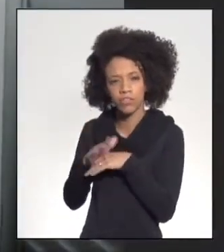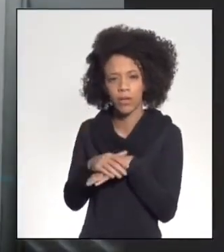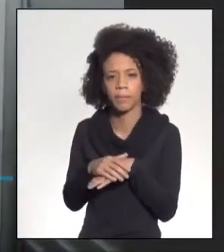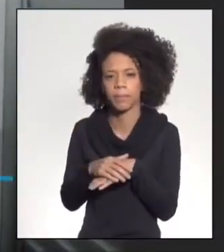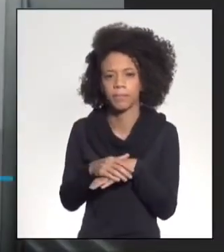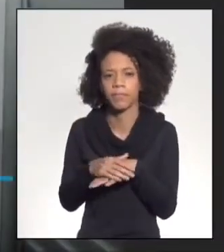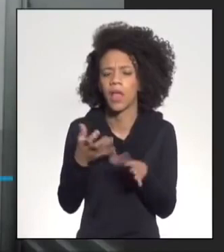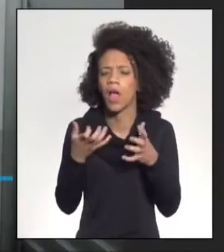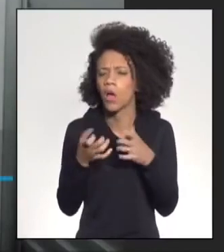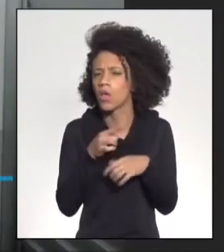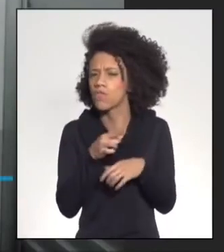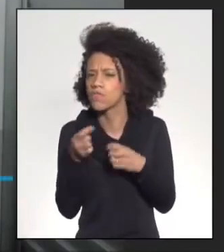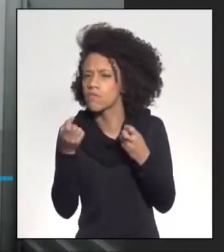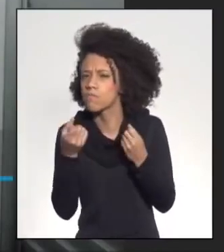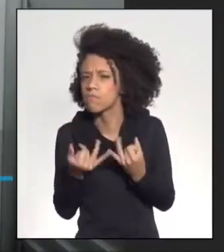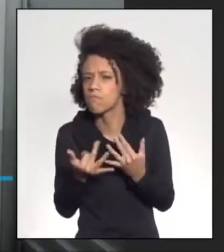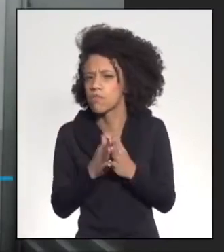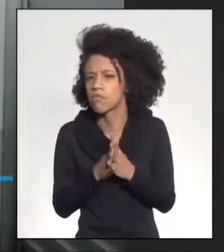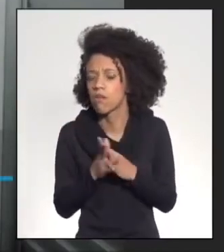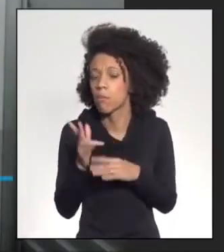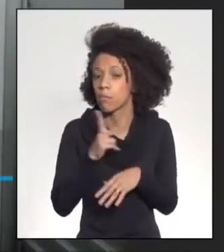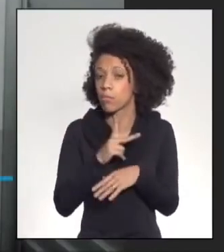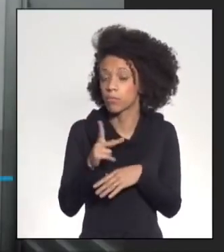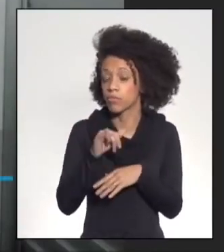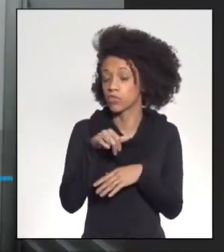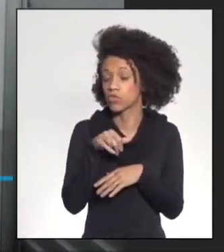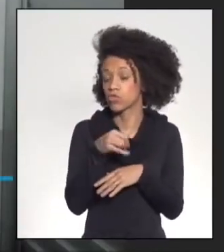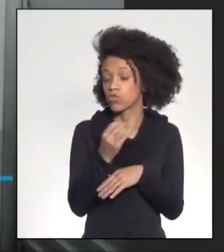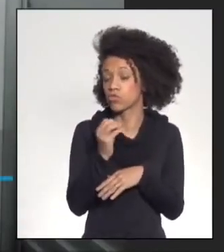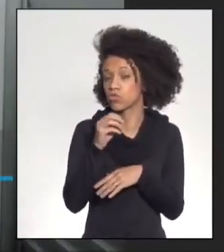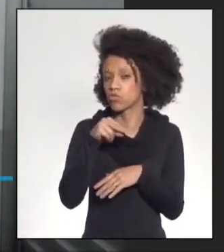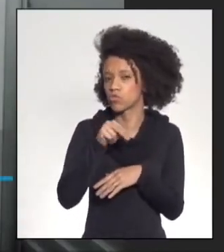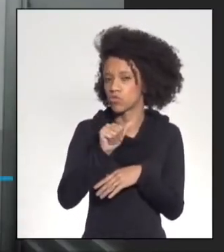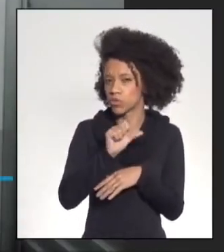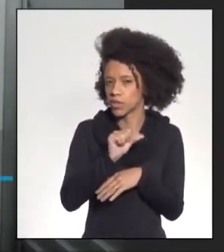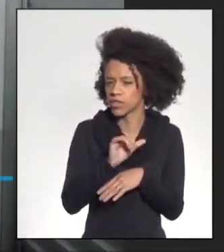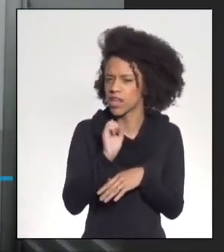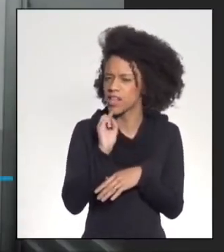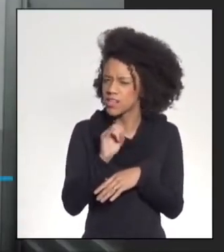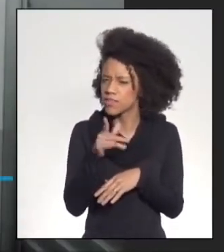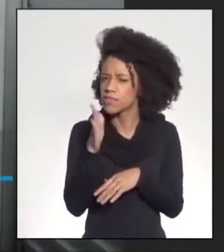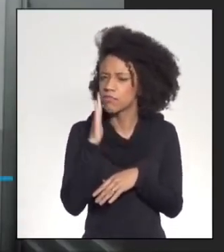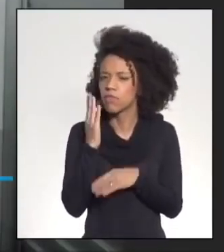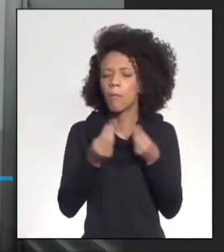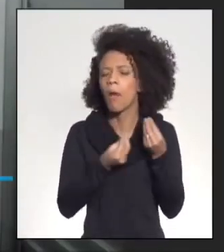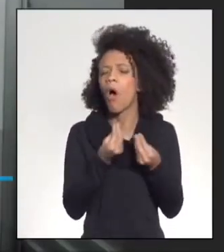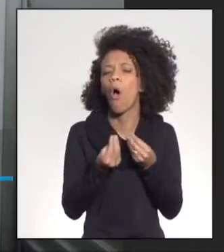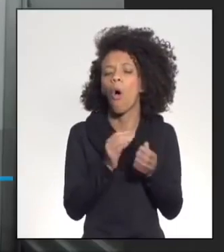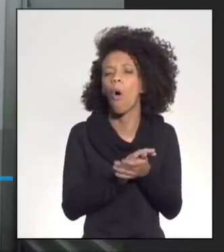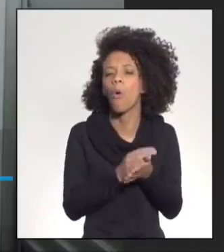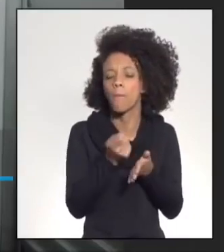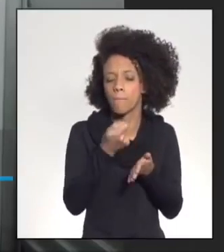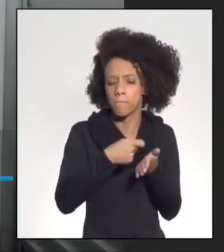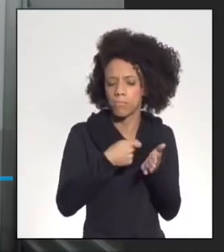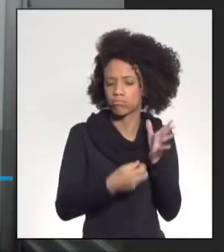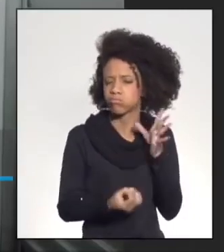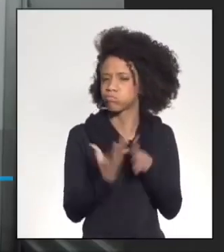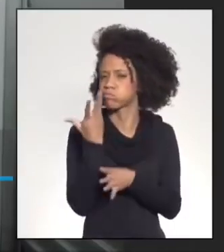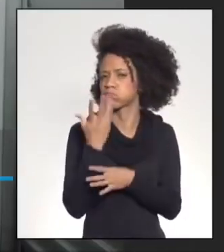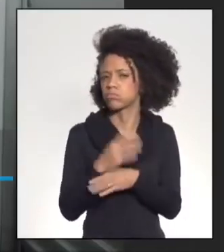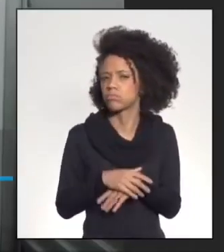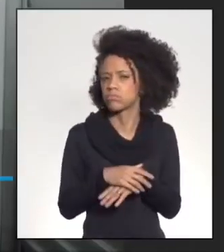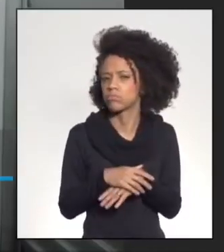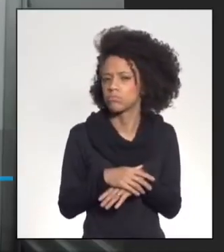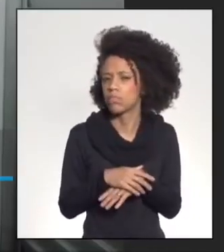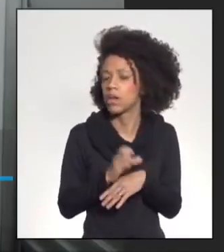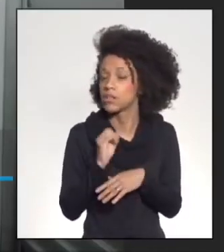vocês digam para mim, digam para o professor Jonas, se você sabe como que a música ela é constituída, se você sabe me dizer